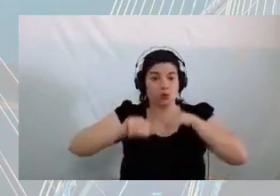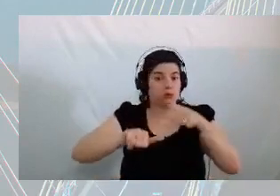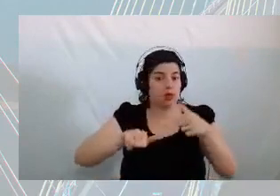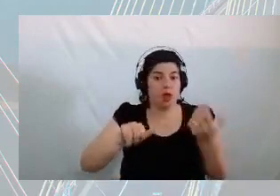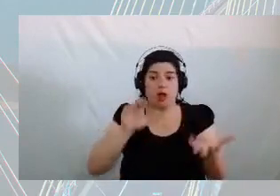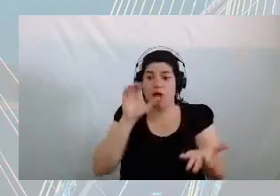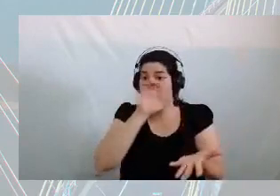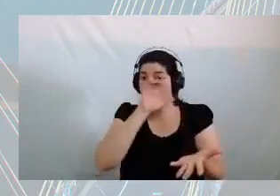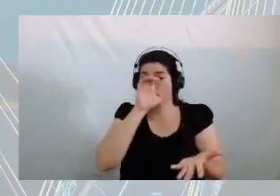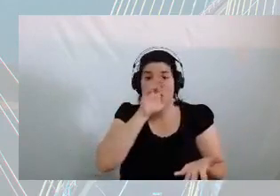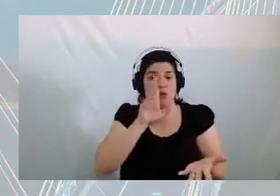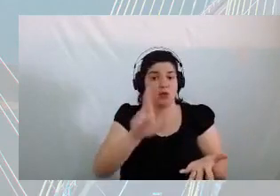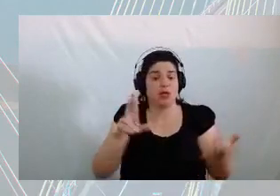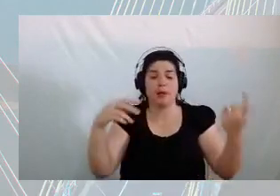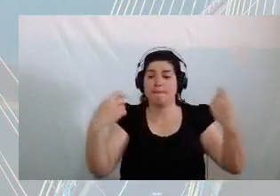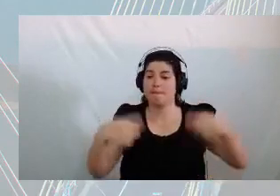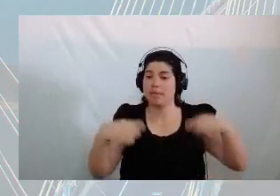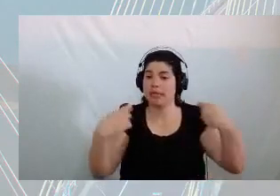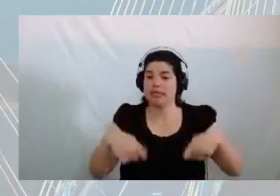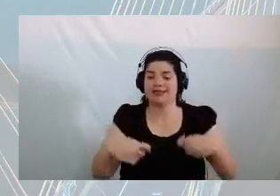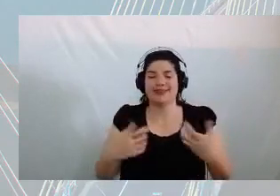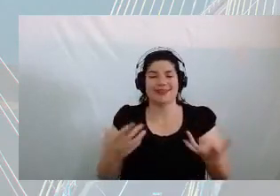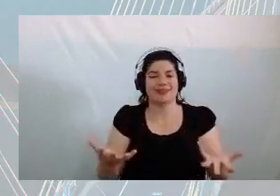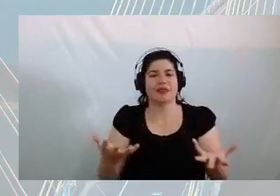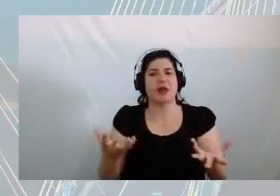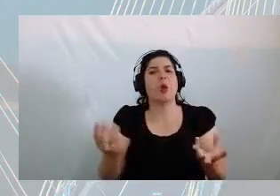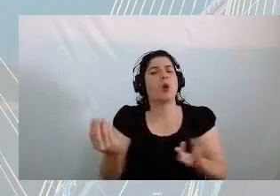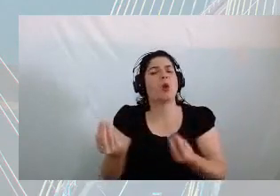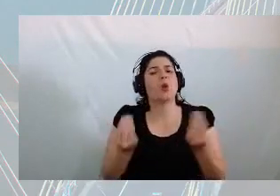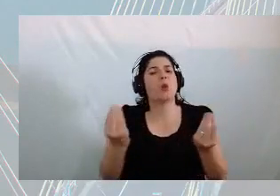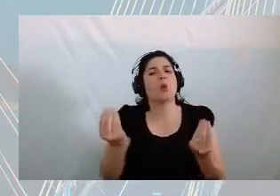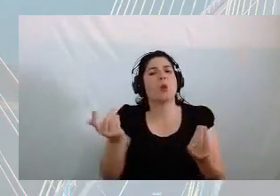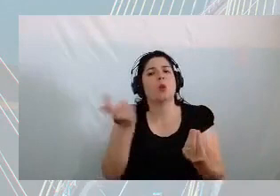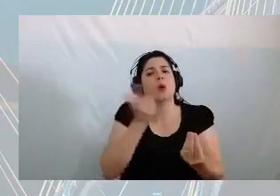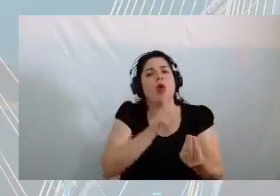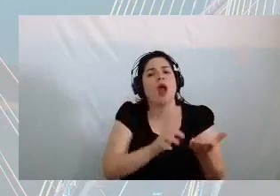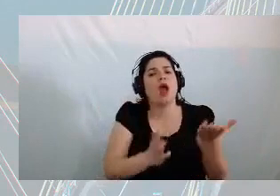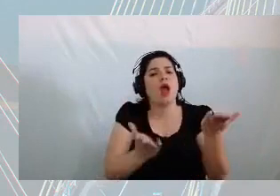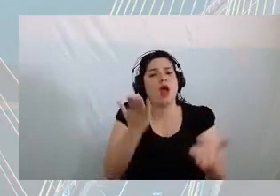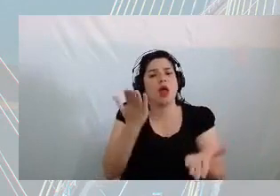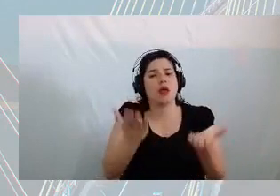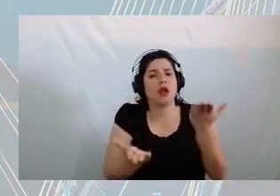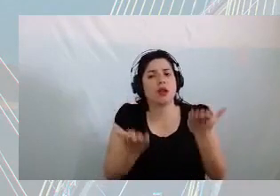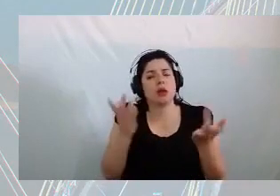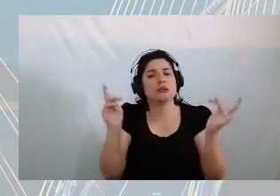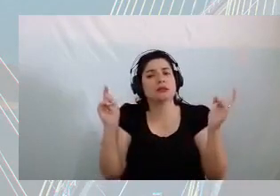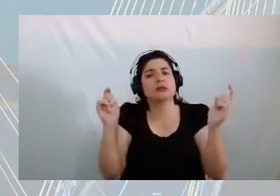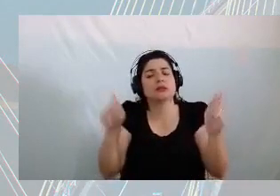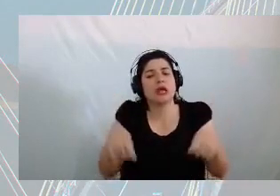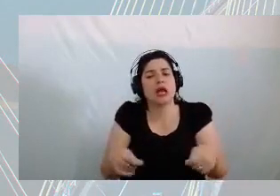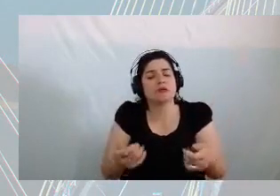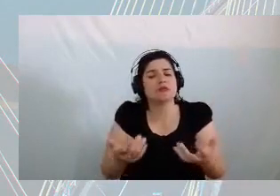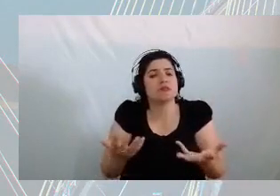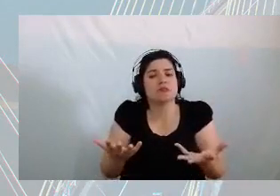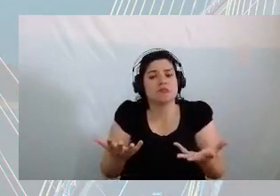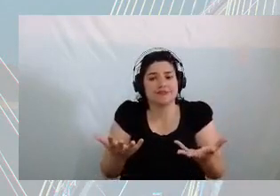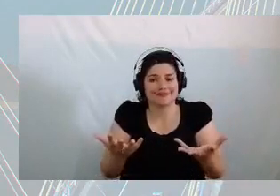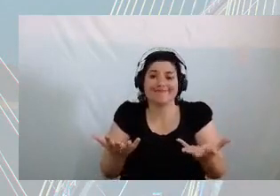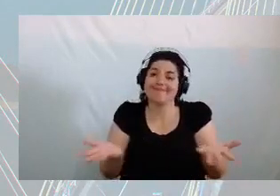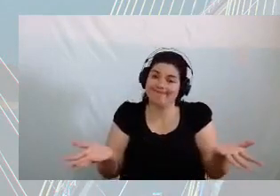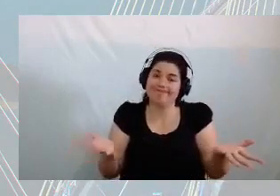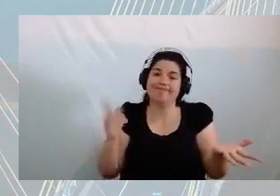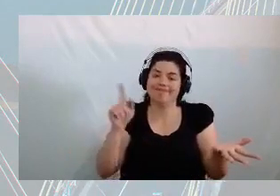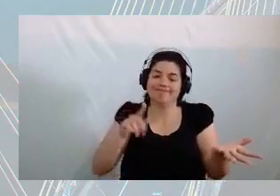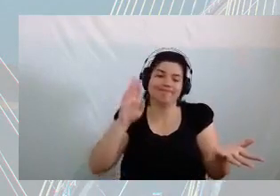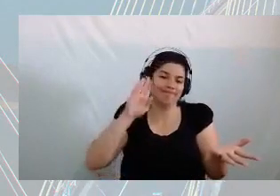dar respostas para ontem, entregar valor para ontem. Como equilibrar essa necessidade com o ônus, né? Acho que esse é o